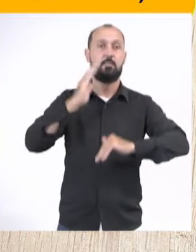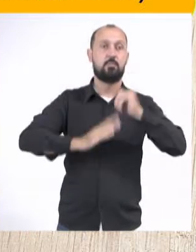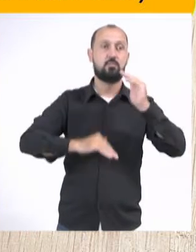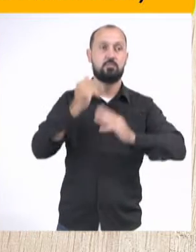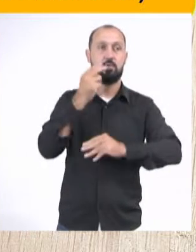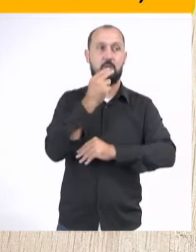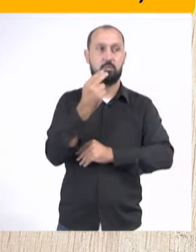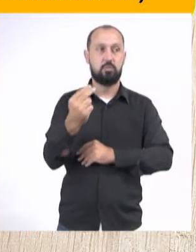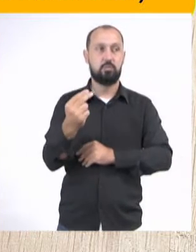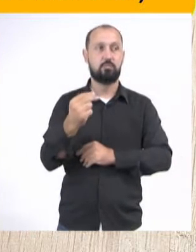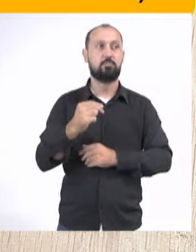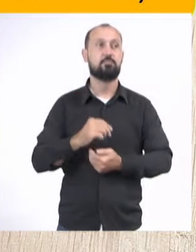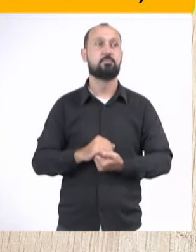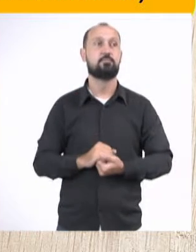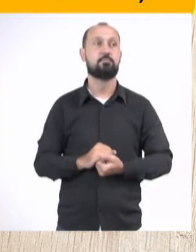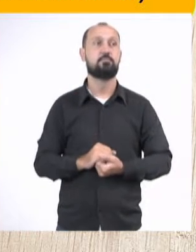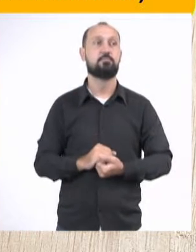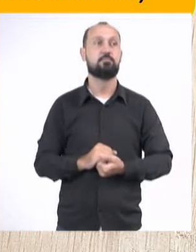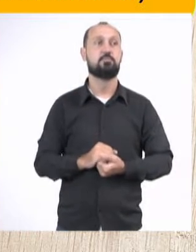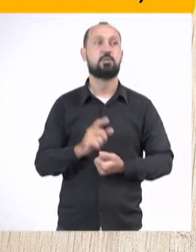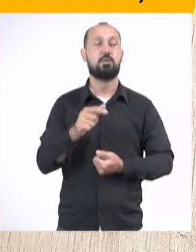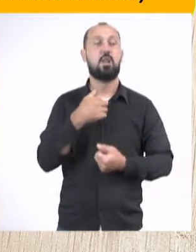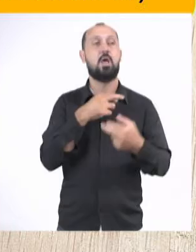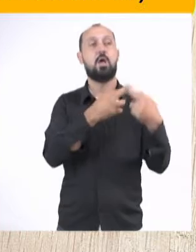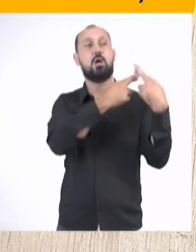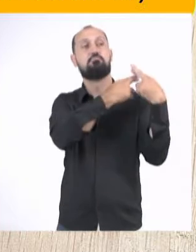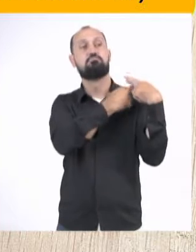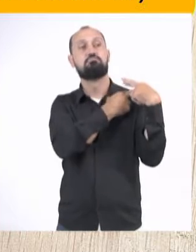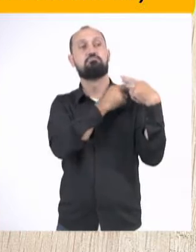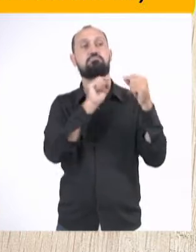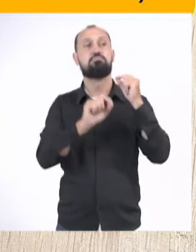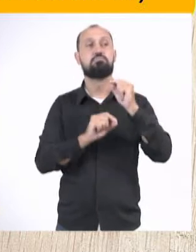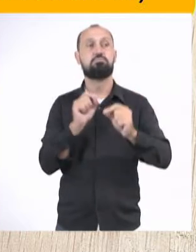nutricionista, e ela fica responsável, né,